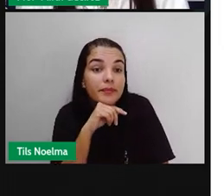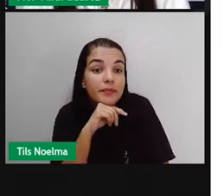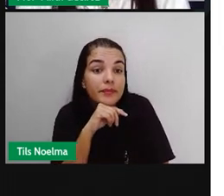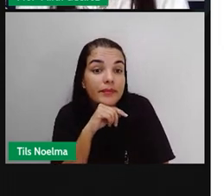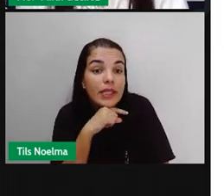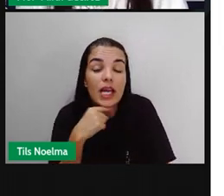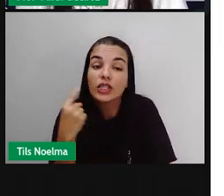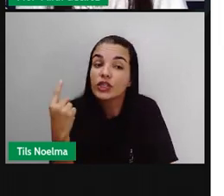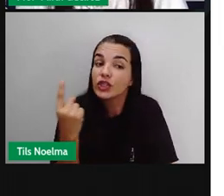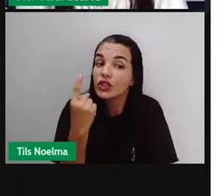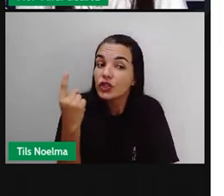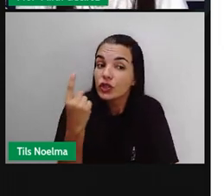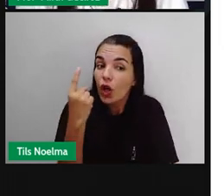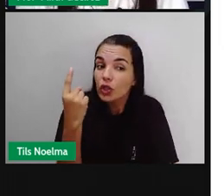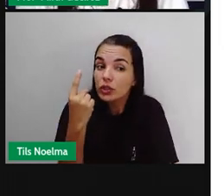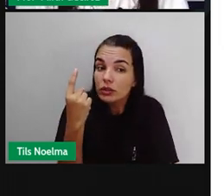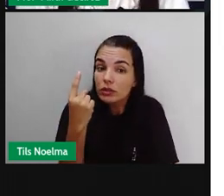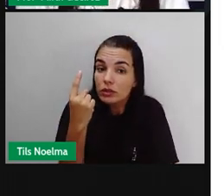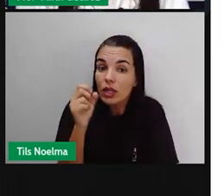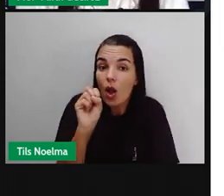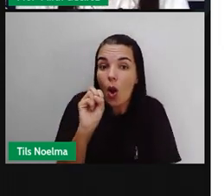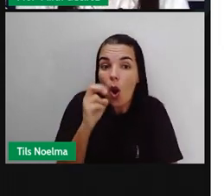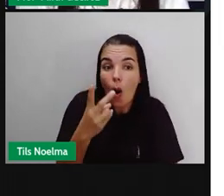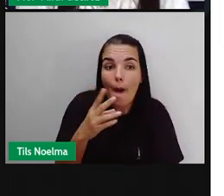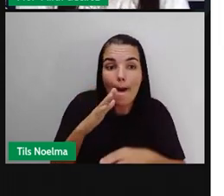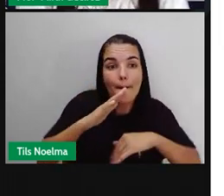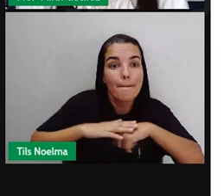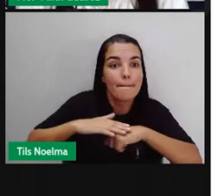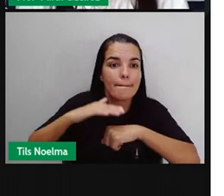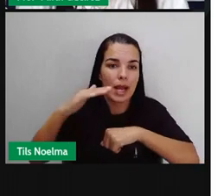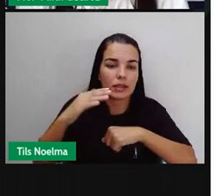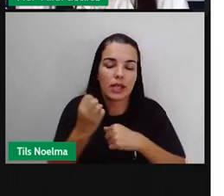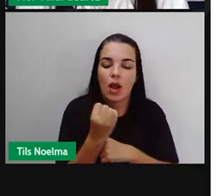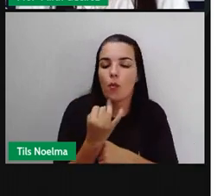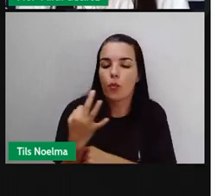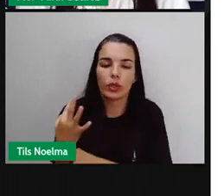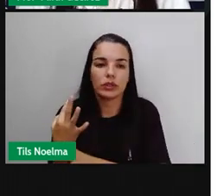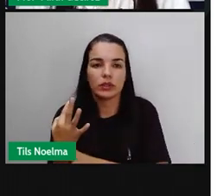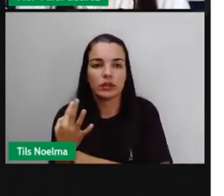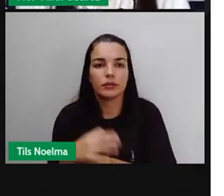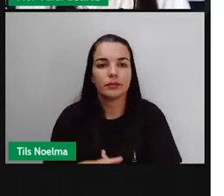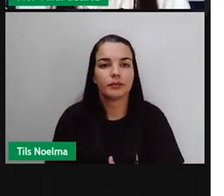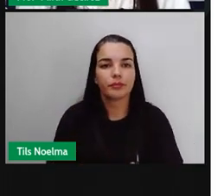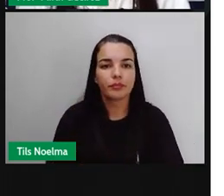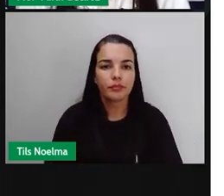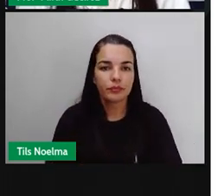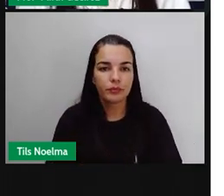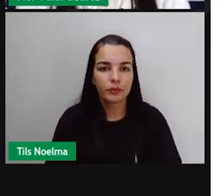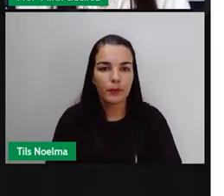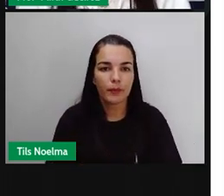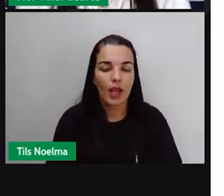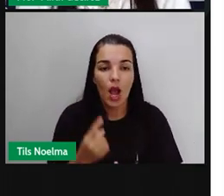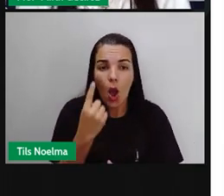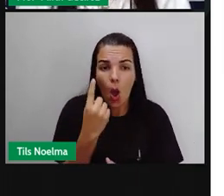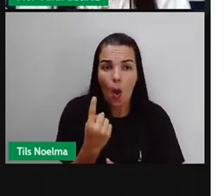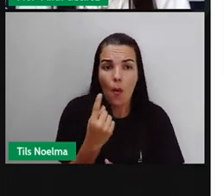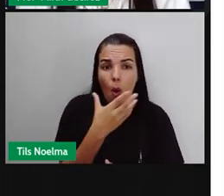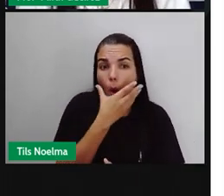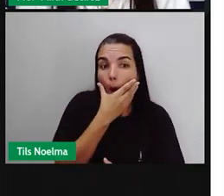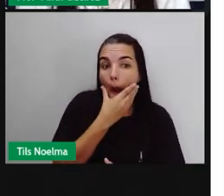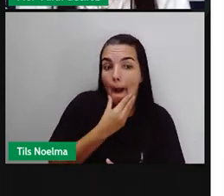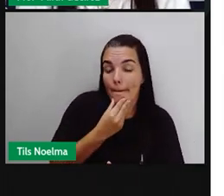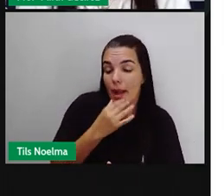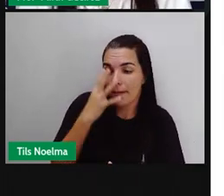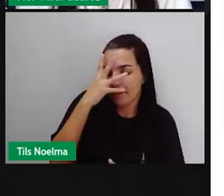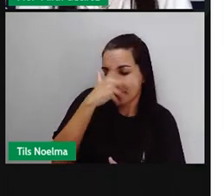dessa classificação? O número seria a quantidade. Então, pode ser um homem bonito